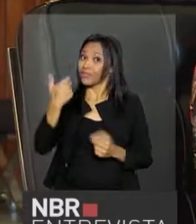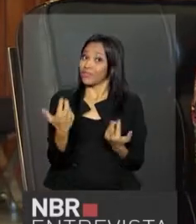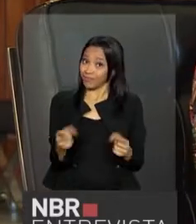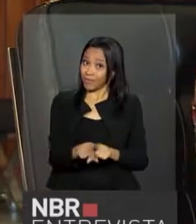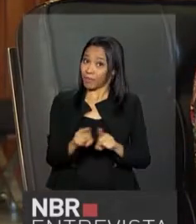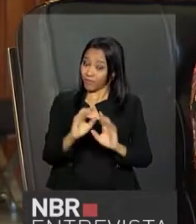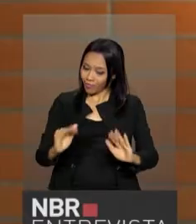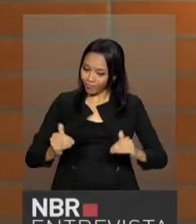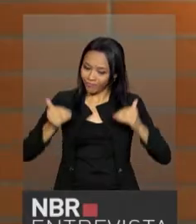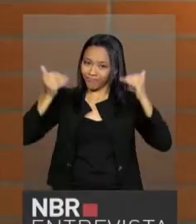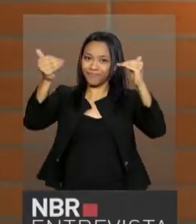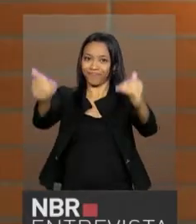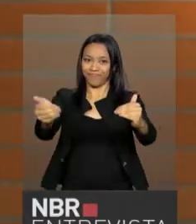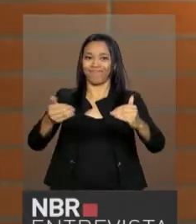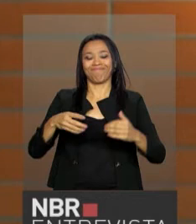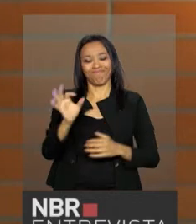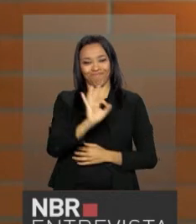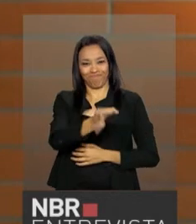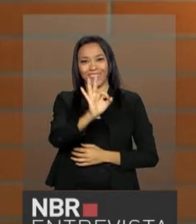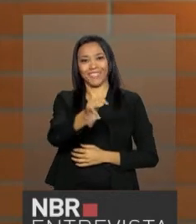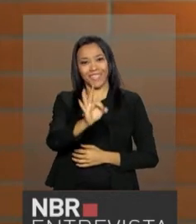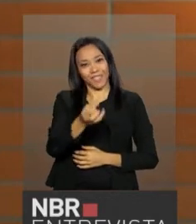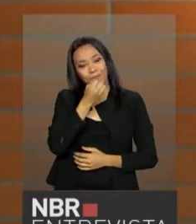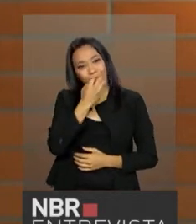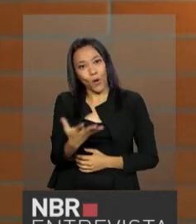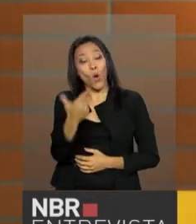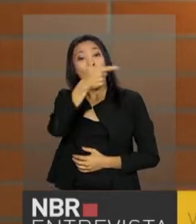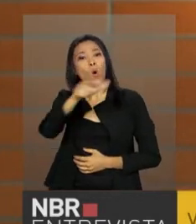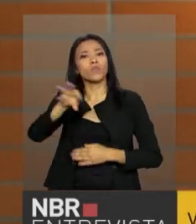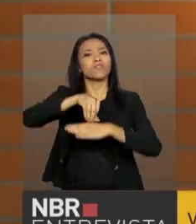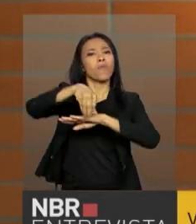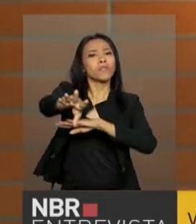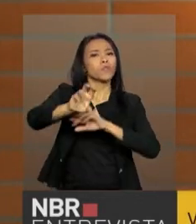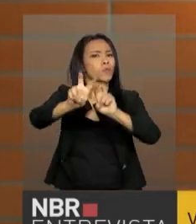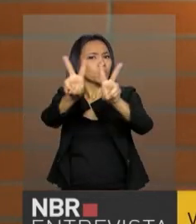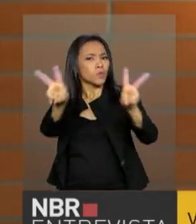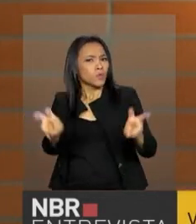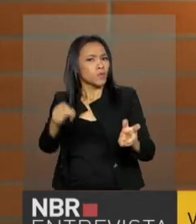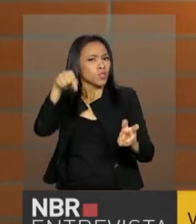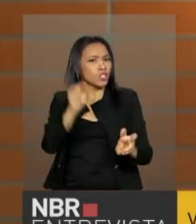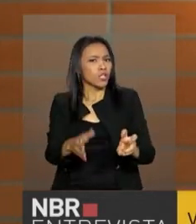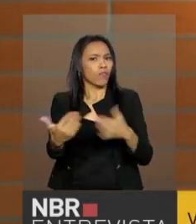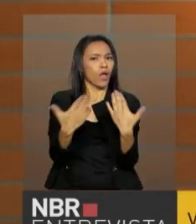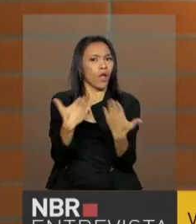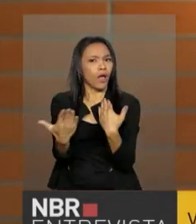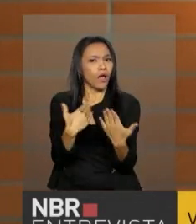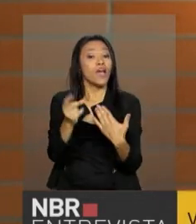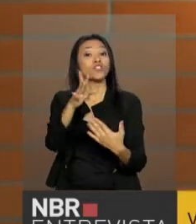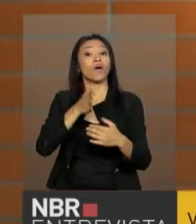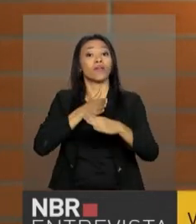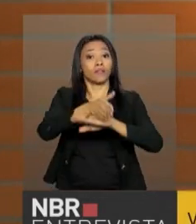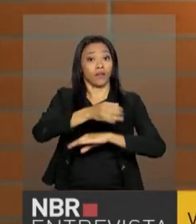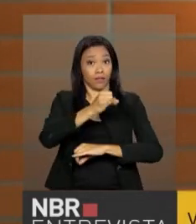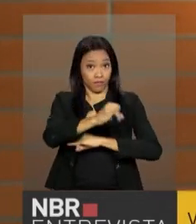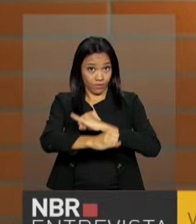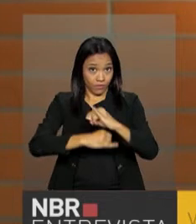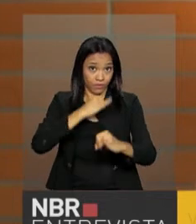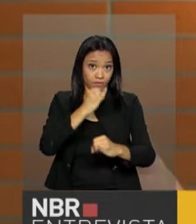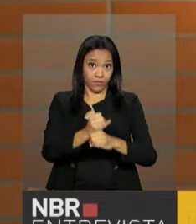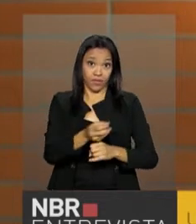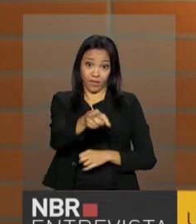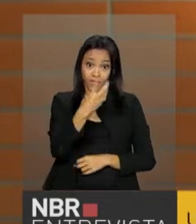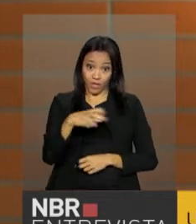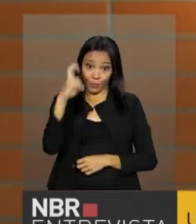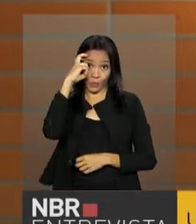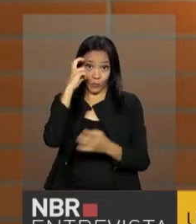crescendo juntos. Tá certo então? Bem, outras informações a respeito do que foi conversado aqui é só entrar no site do Ministério da Cultura